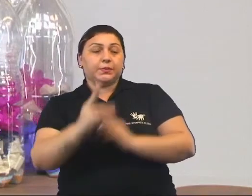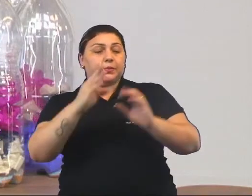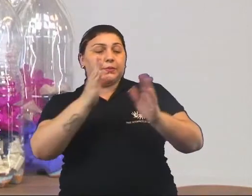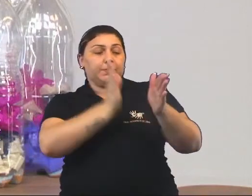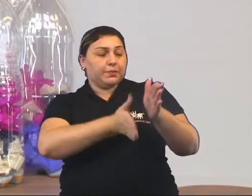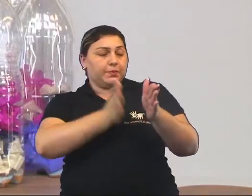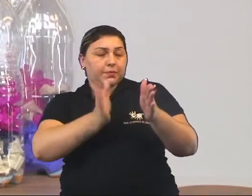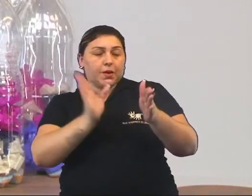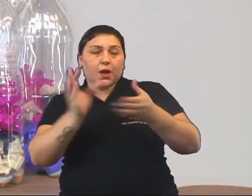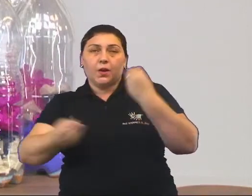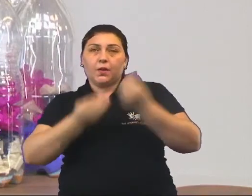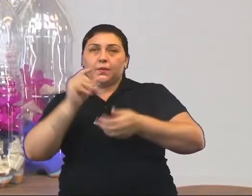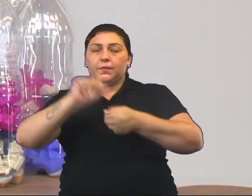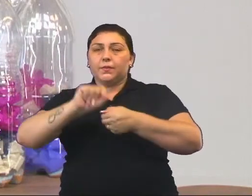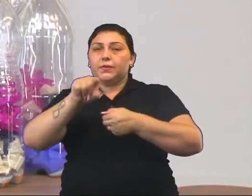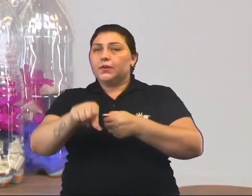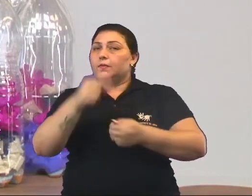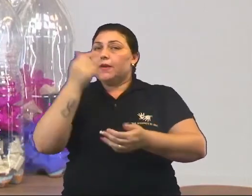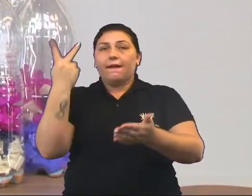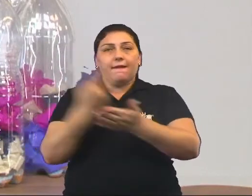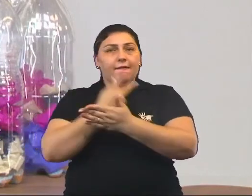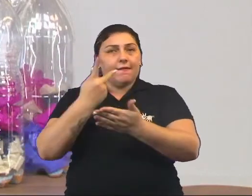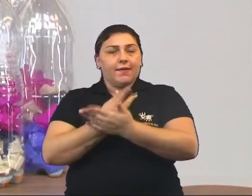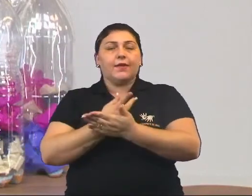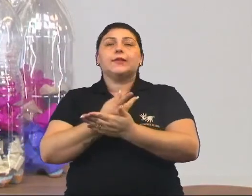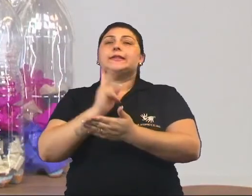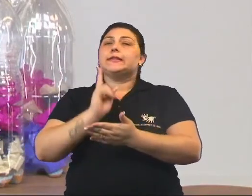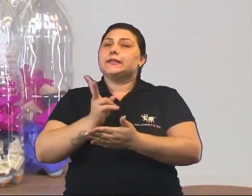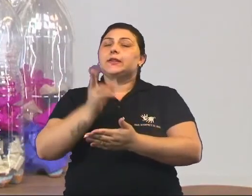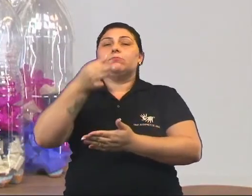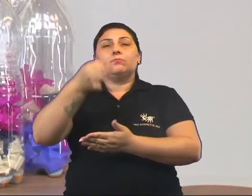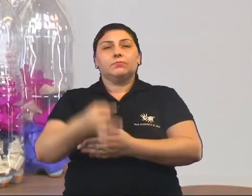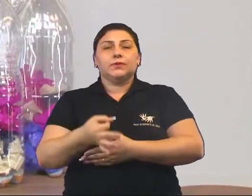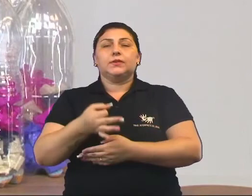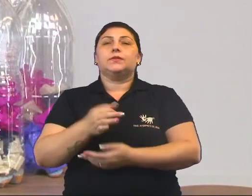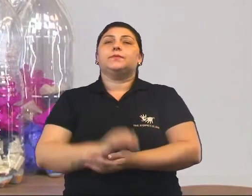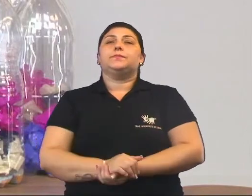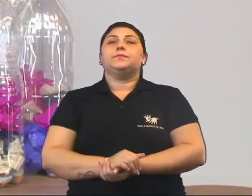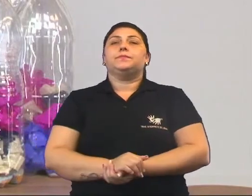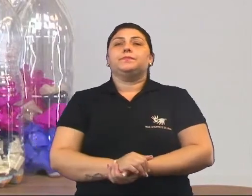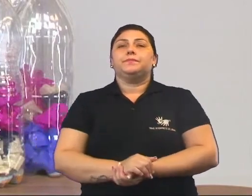passo a passo de como fazer, você não vai errar. E digamos que